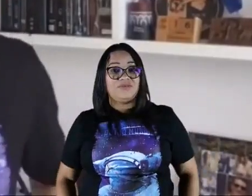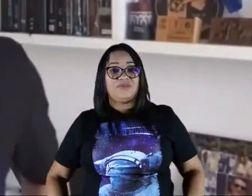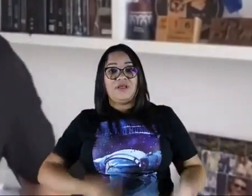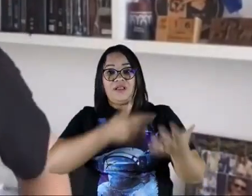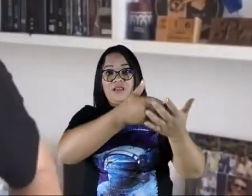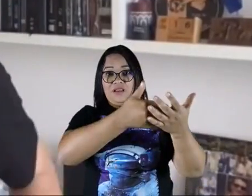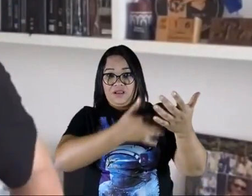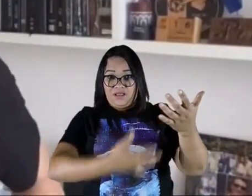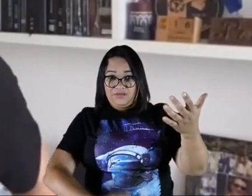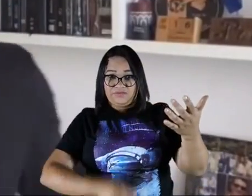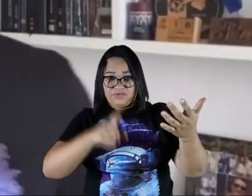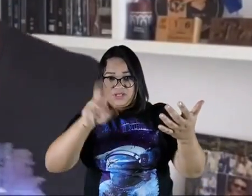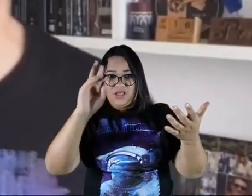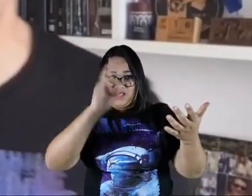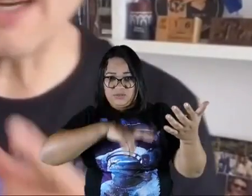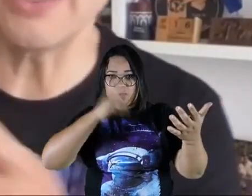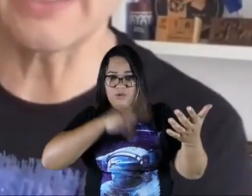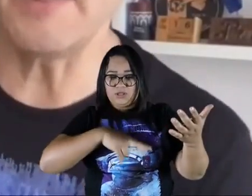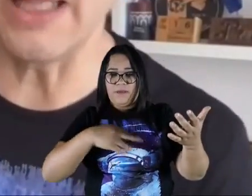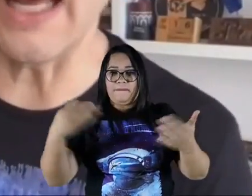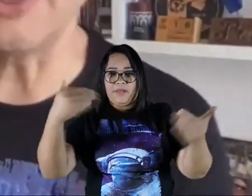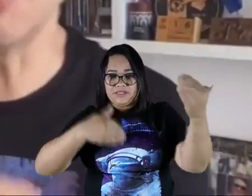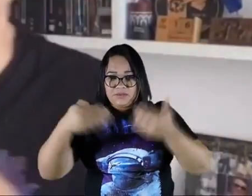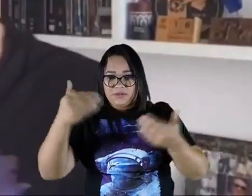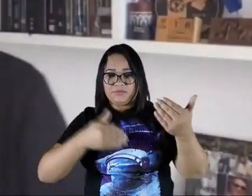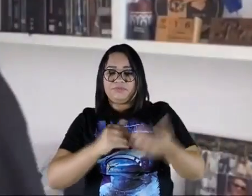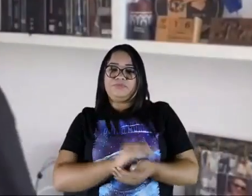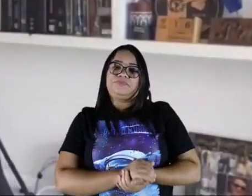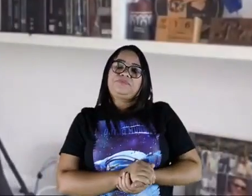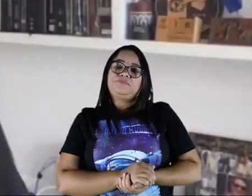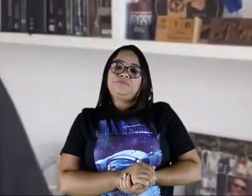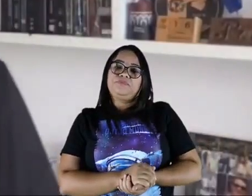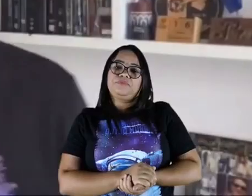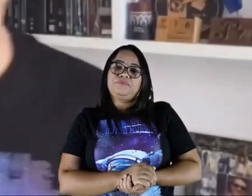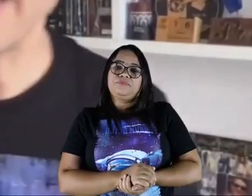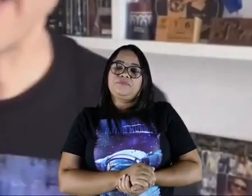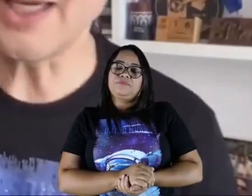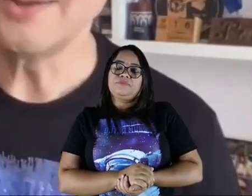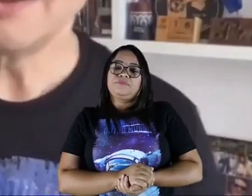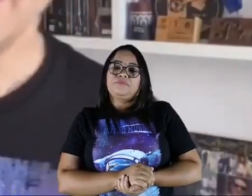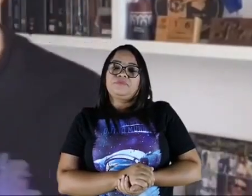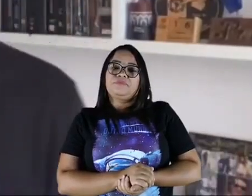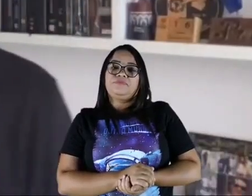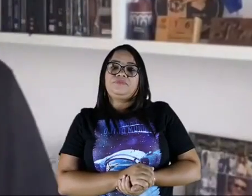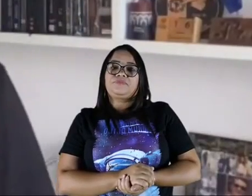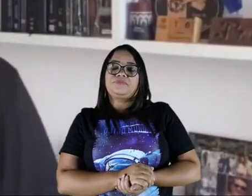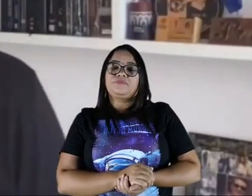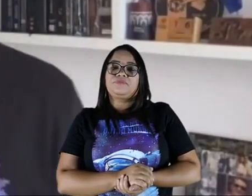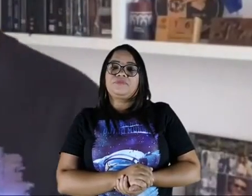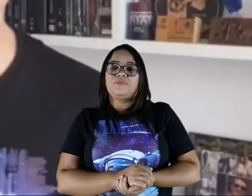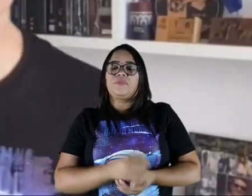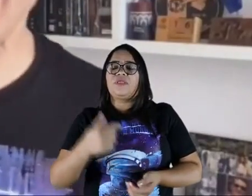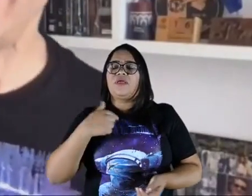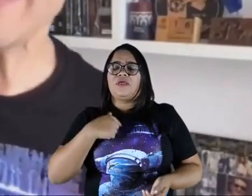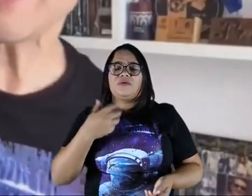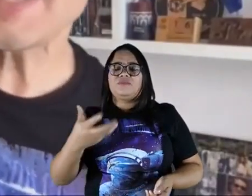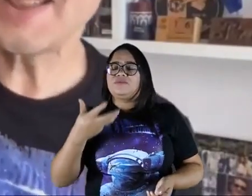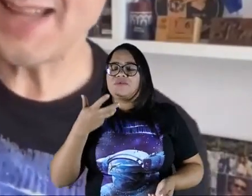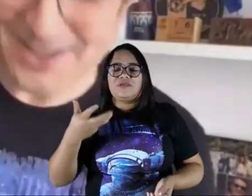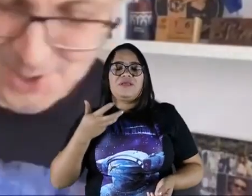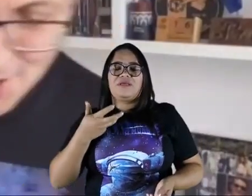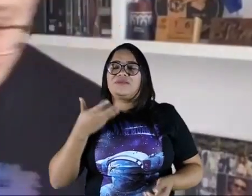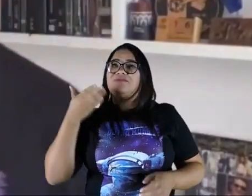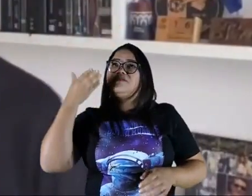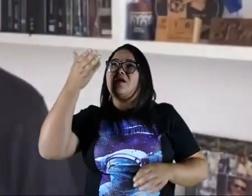Escreva aí na timeline, você que está participando, escreva na timeline, no chat, escreva aí, eu quero estar